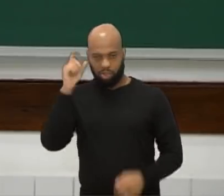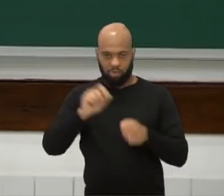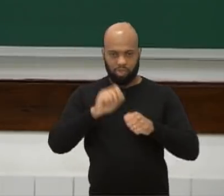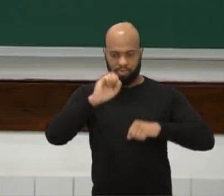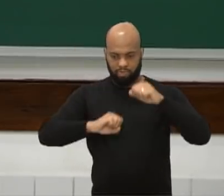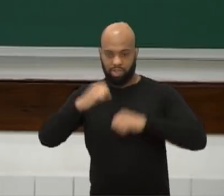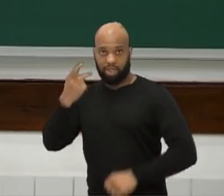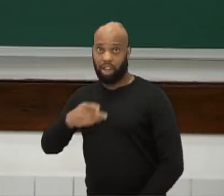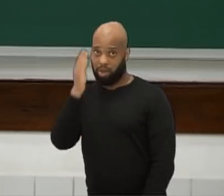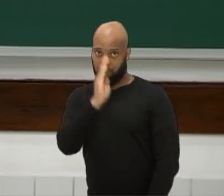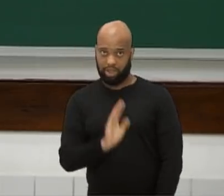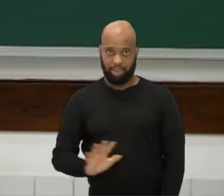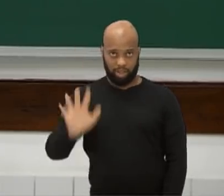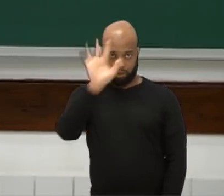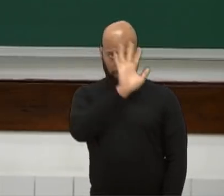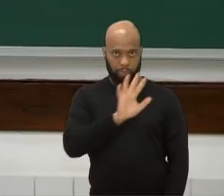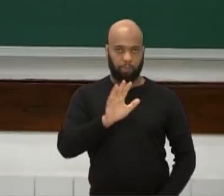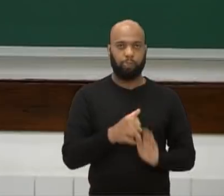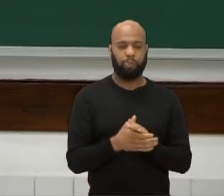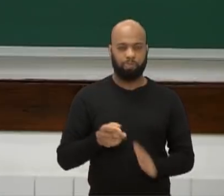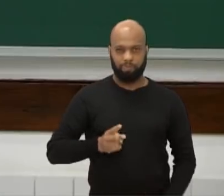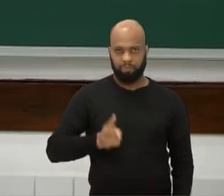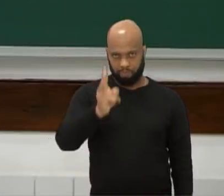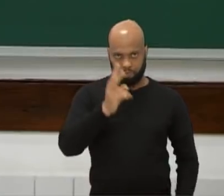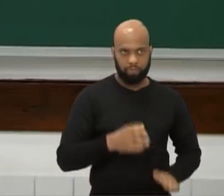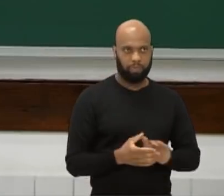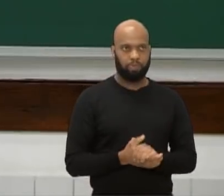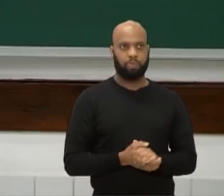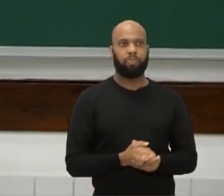fabricantes nacionais. Vamos em frente?